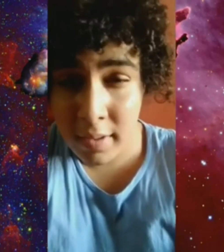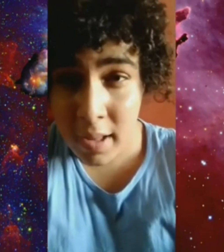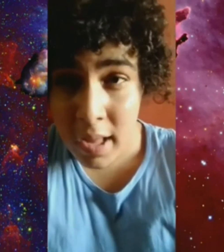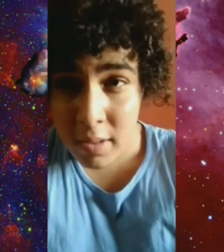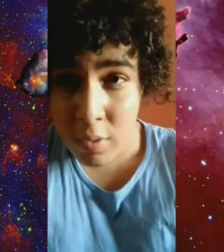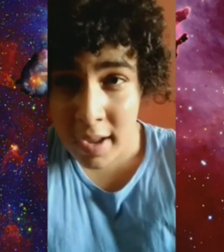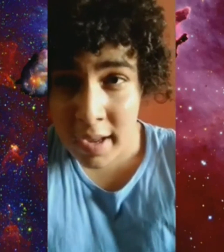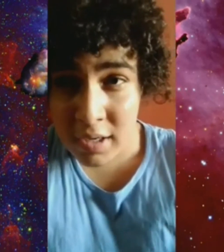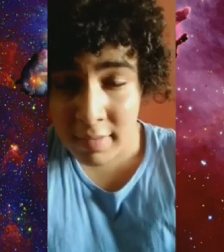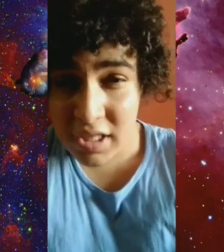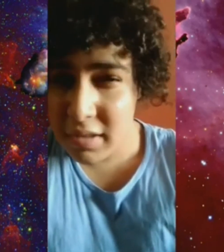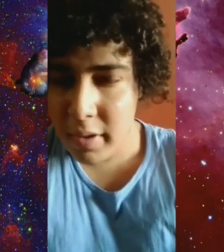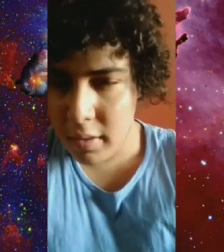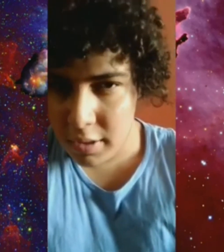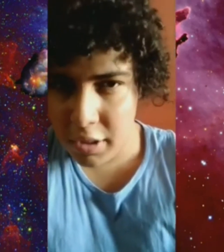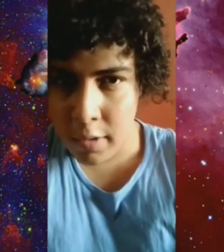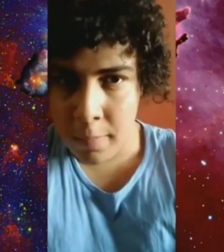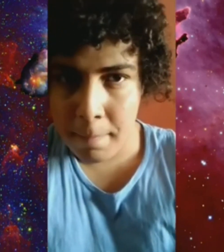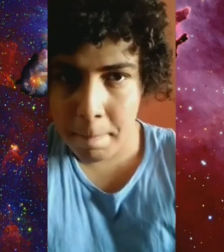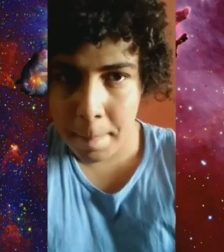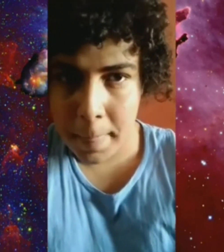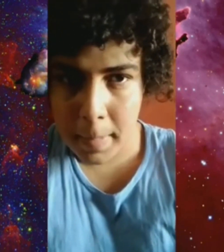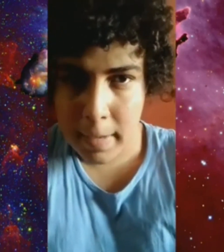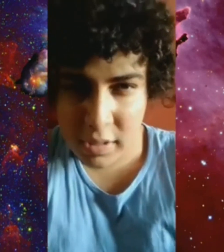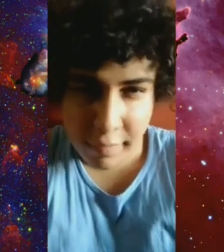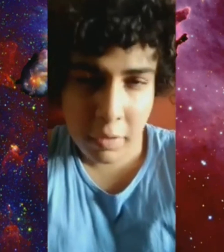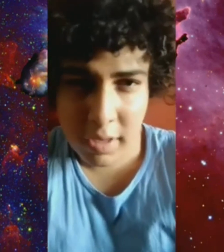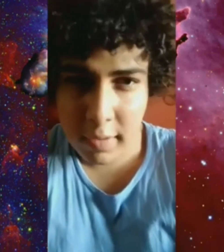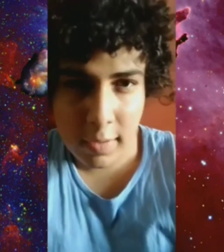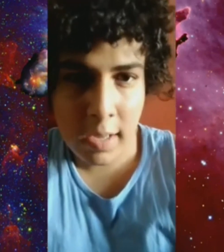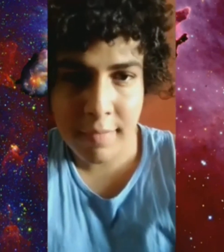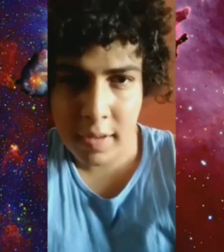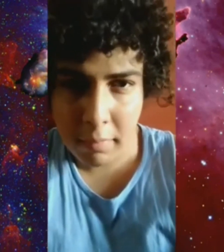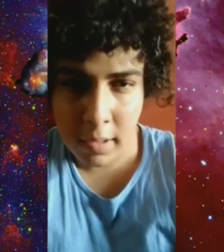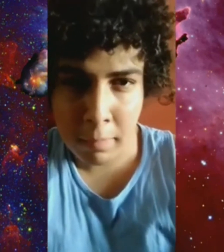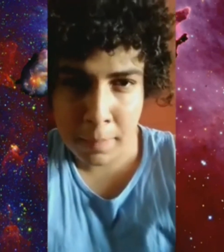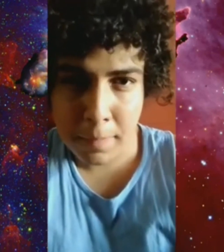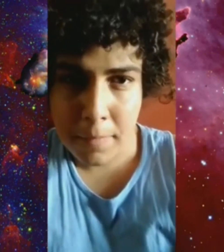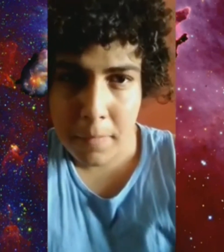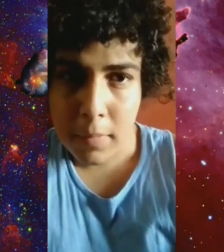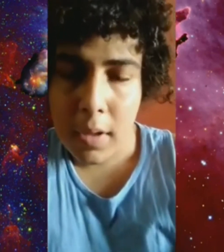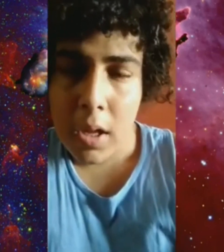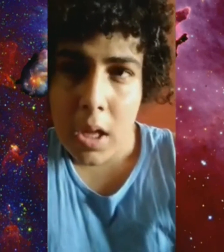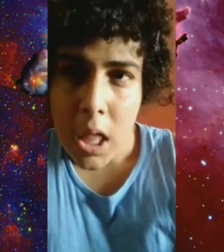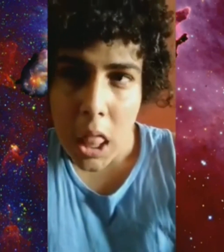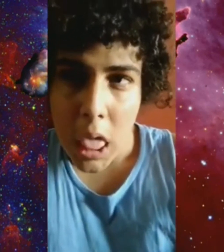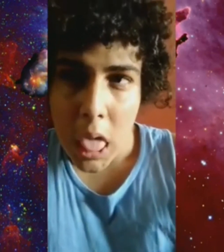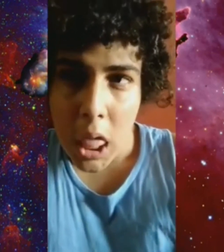não é conhecida. Não é. Eu acho que ela não existe, não. Eu acho que foi eu que inventei, que fiz mesmo.